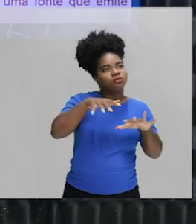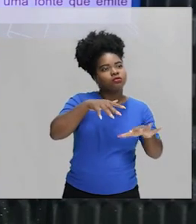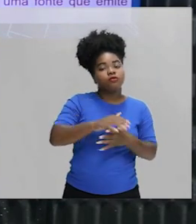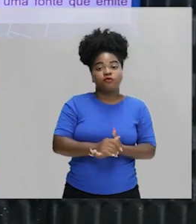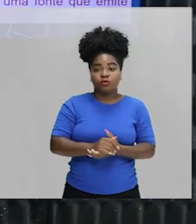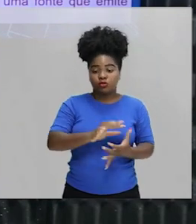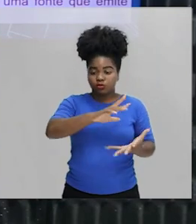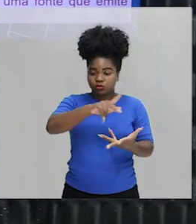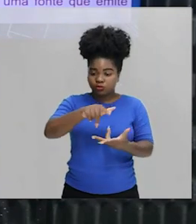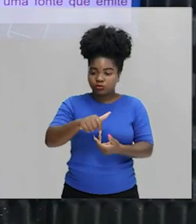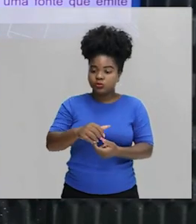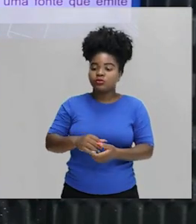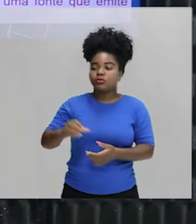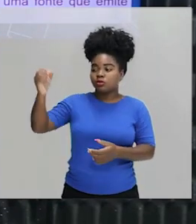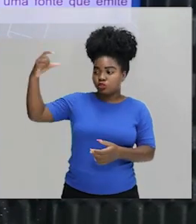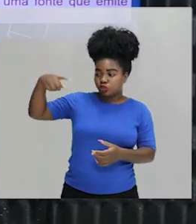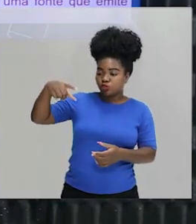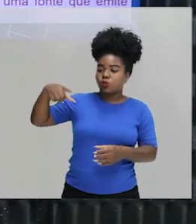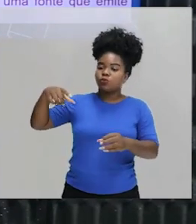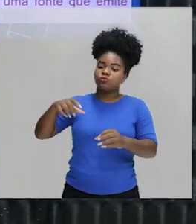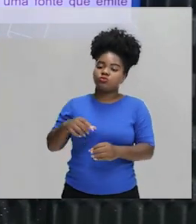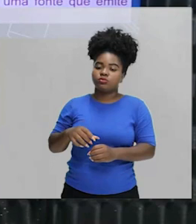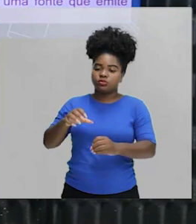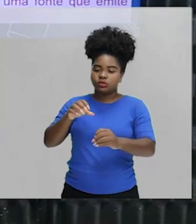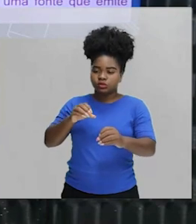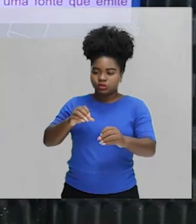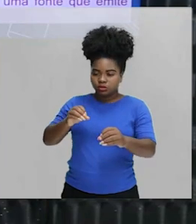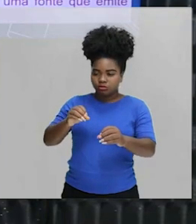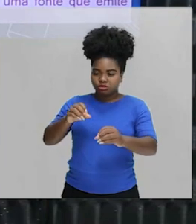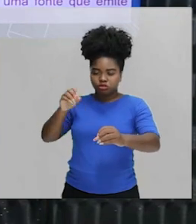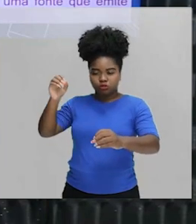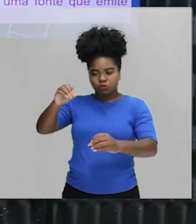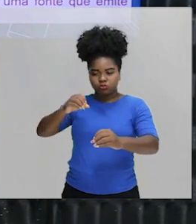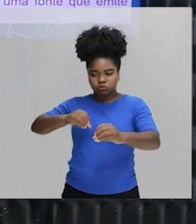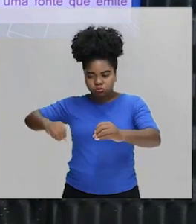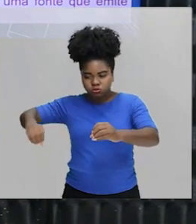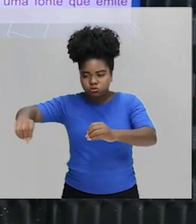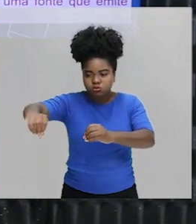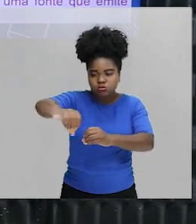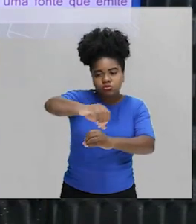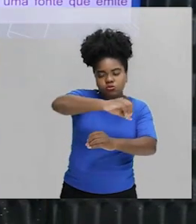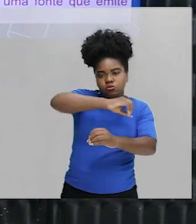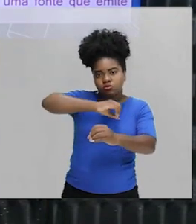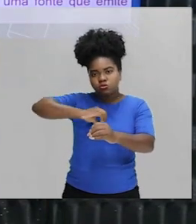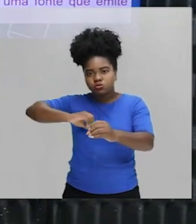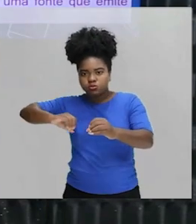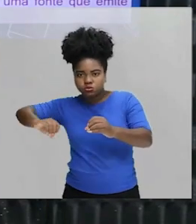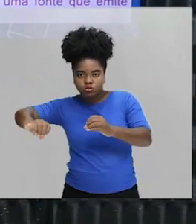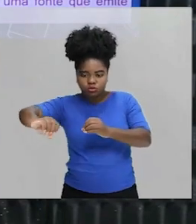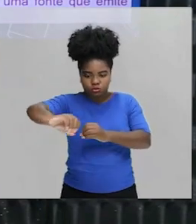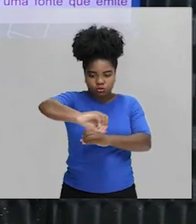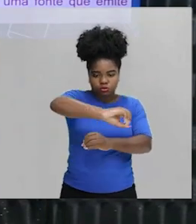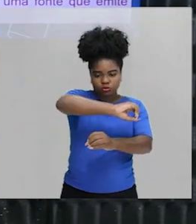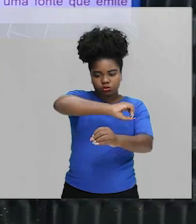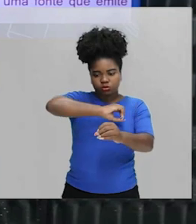torno do sol esse é um movimento contínuo porque ele traça toda uma trajetória simplesmente ele não some de um lado e aparece